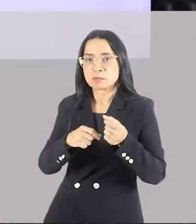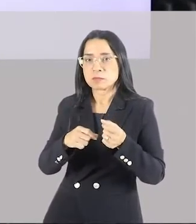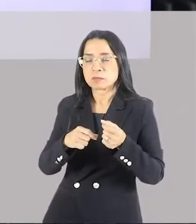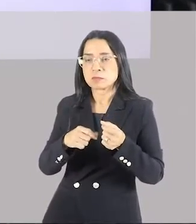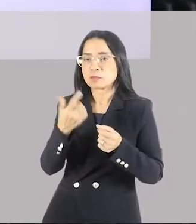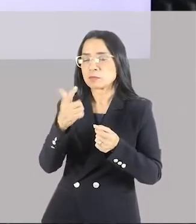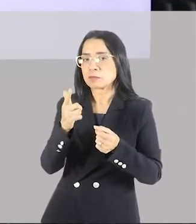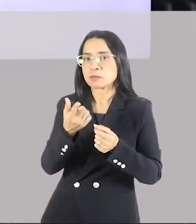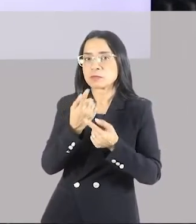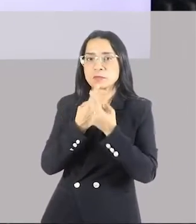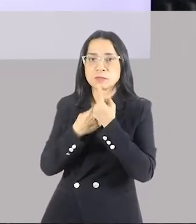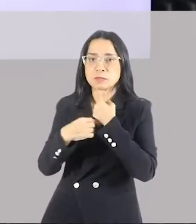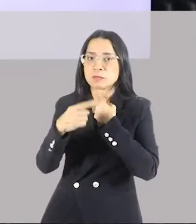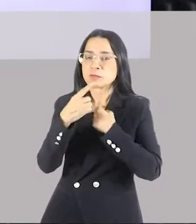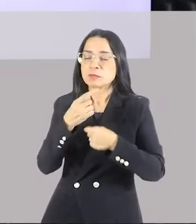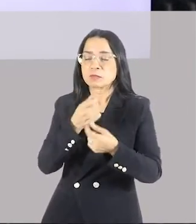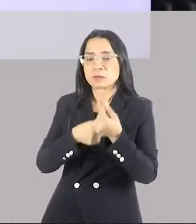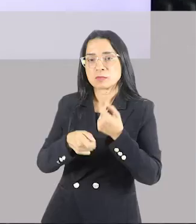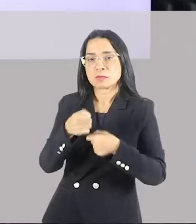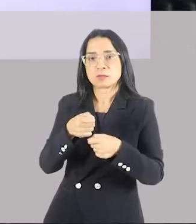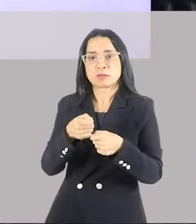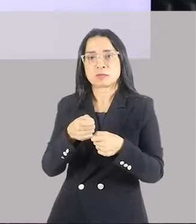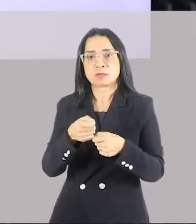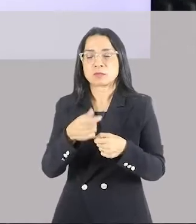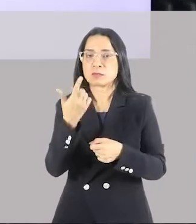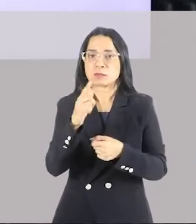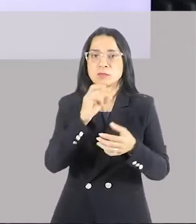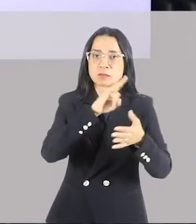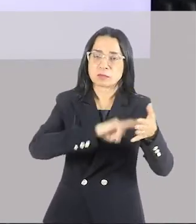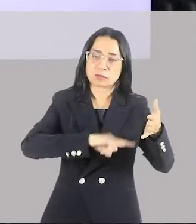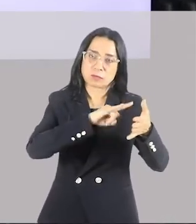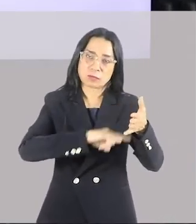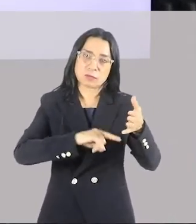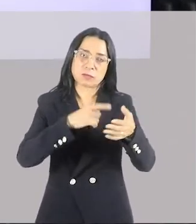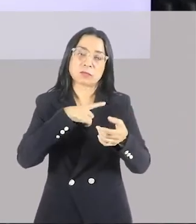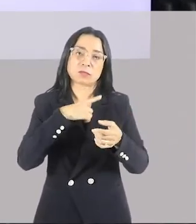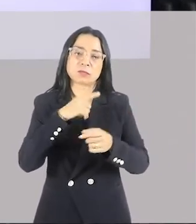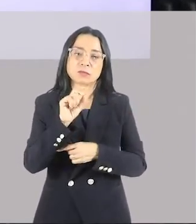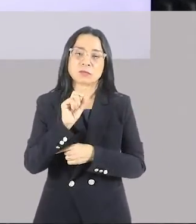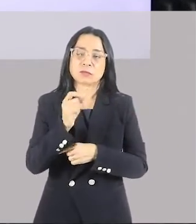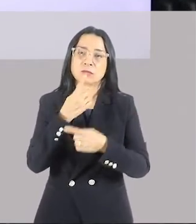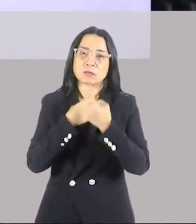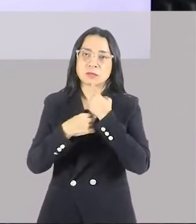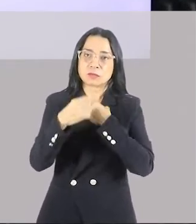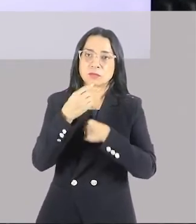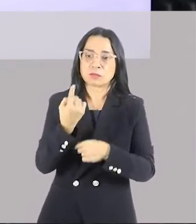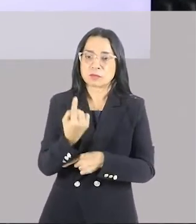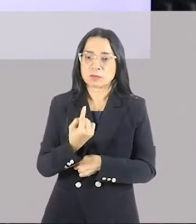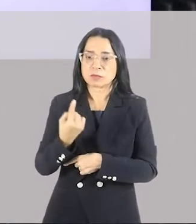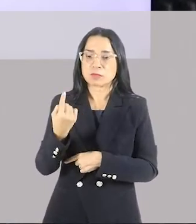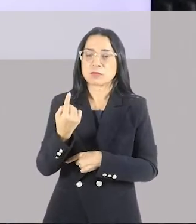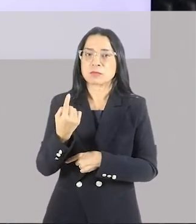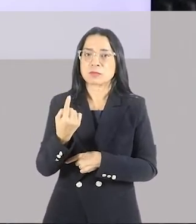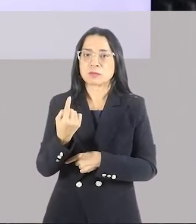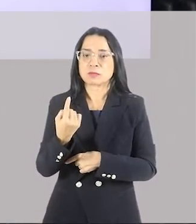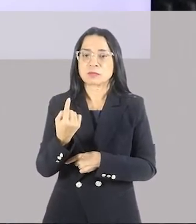vontade negocial, aqui nós não temos contrato de adesão. Aqui o que nós temos é uma vontade